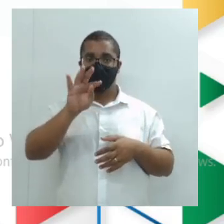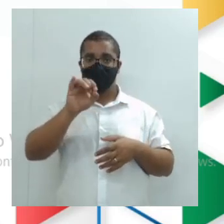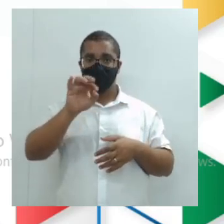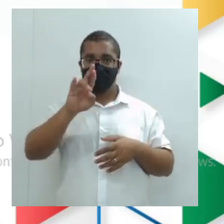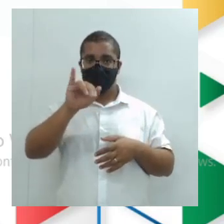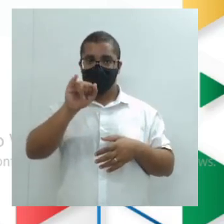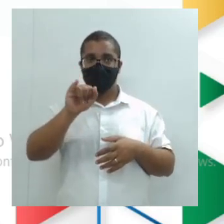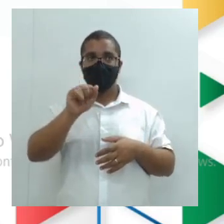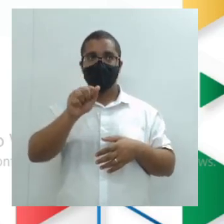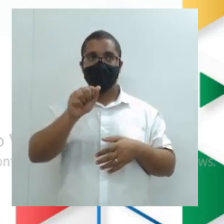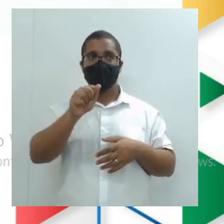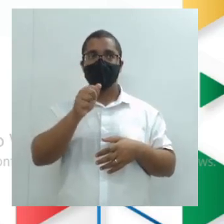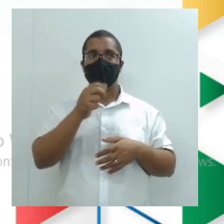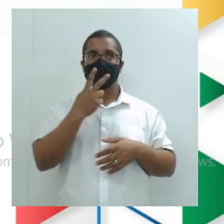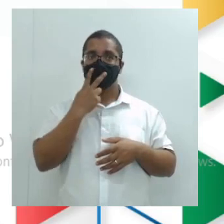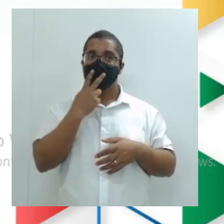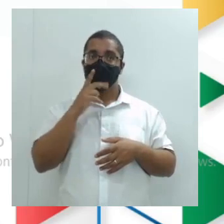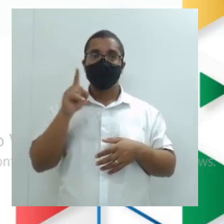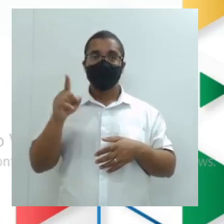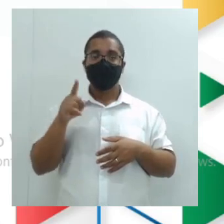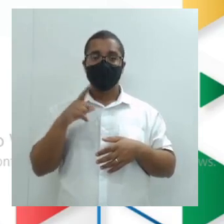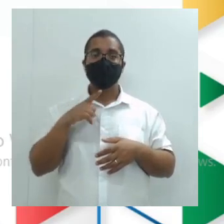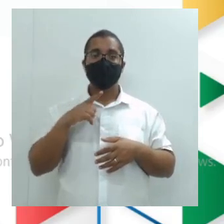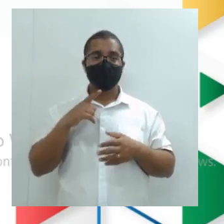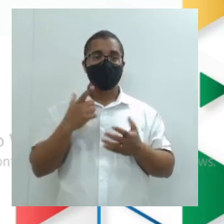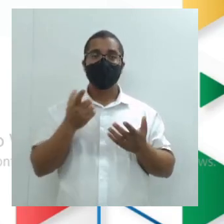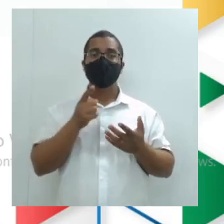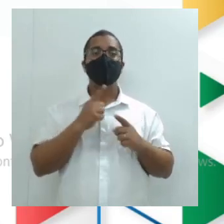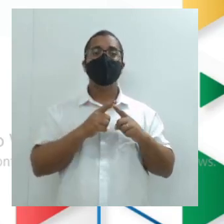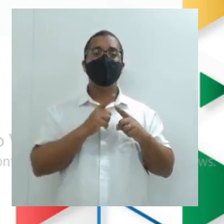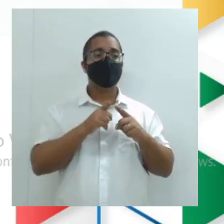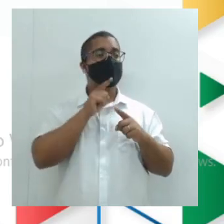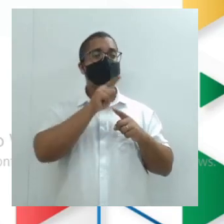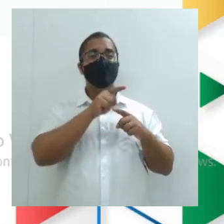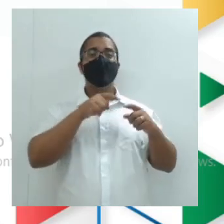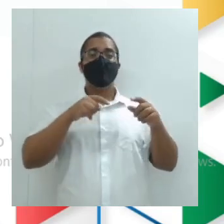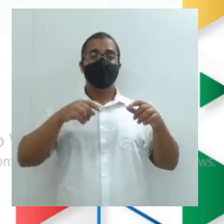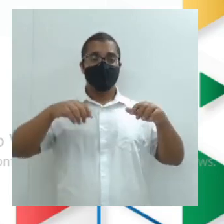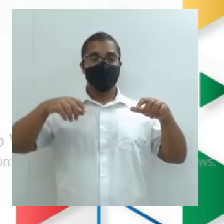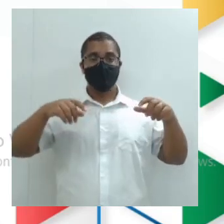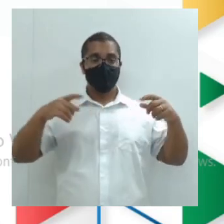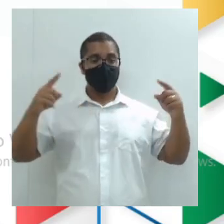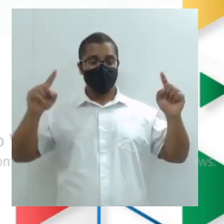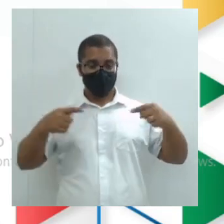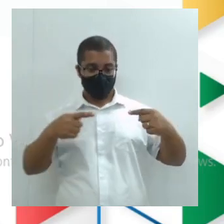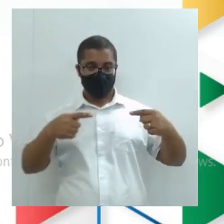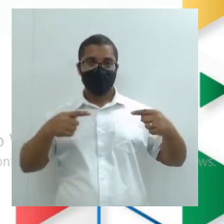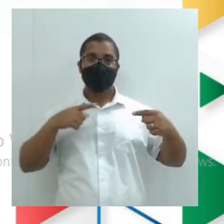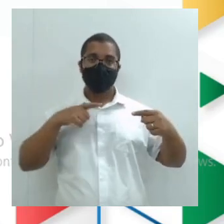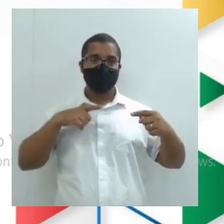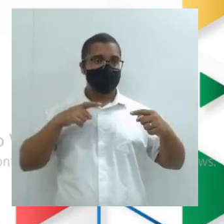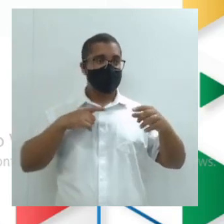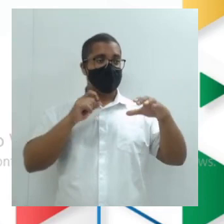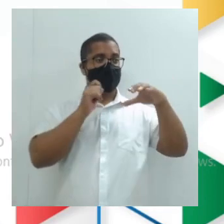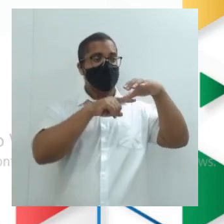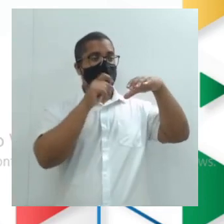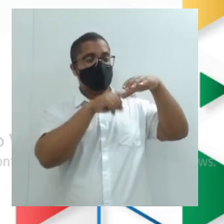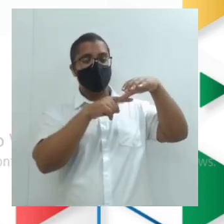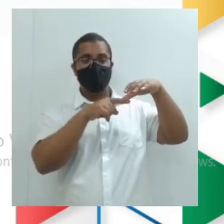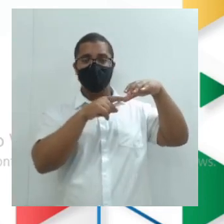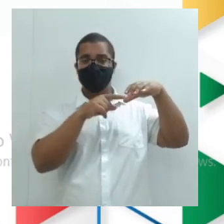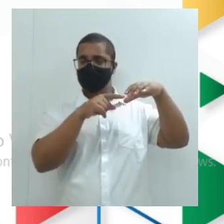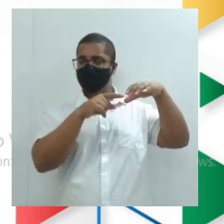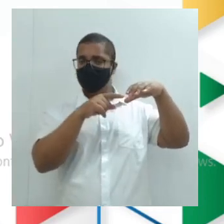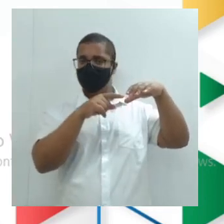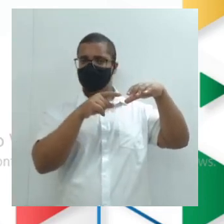negativo, ok? Por quê? Porque ele, aí, no caso, ele sofreu mais gols do que marcou. Então, o saldo de gol é